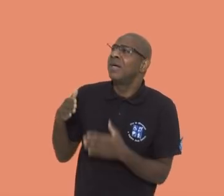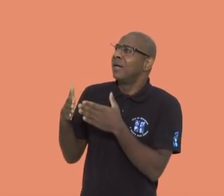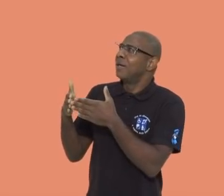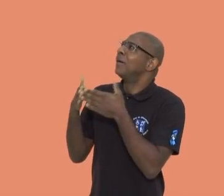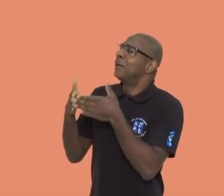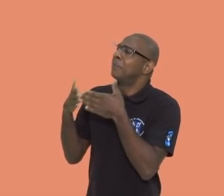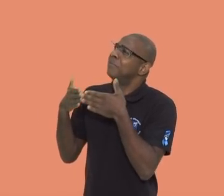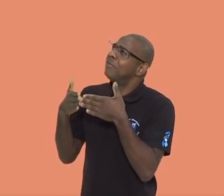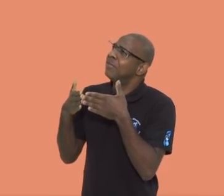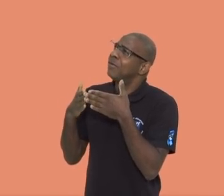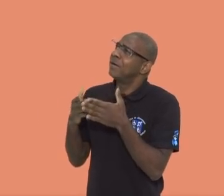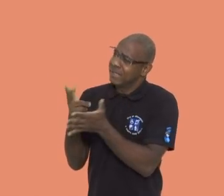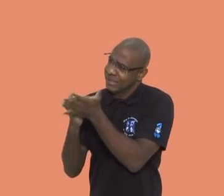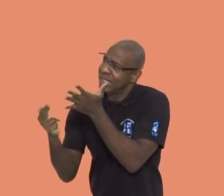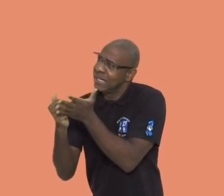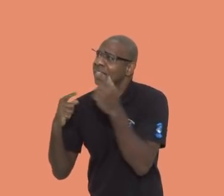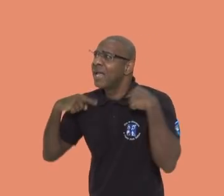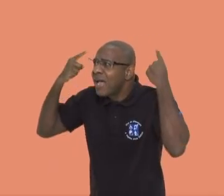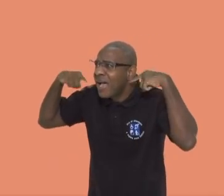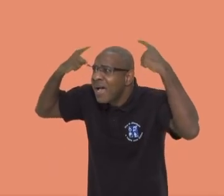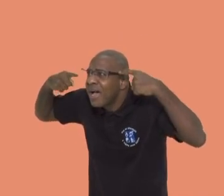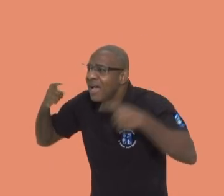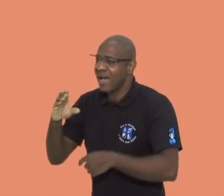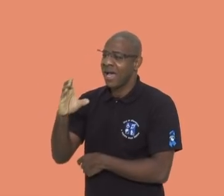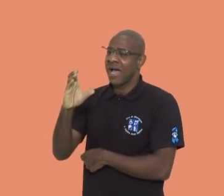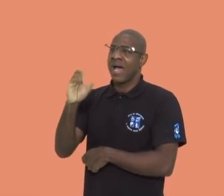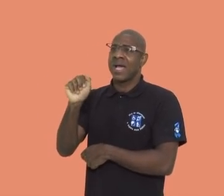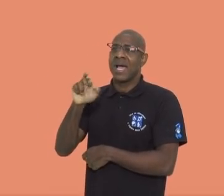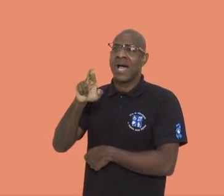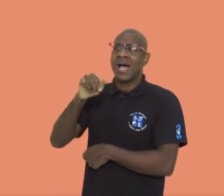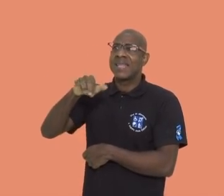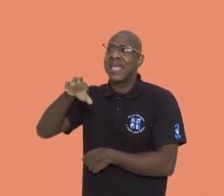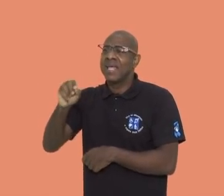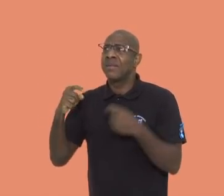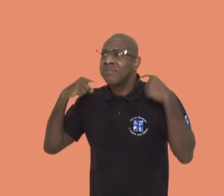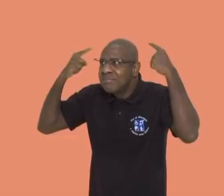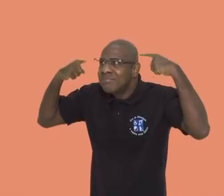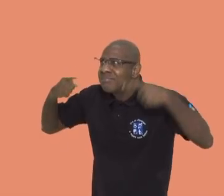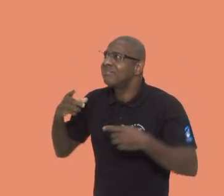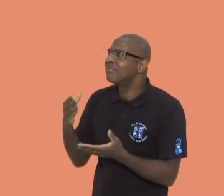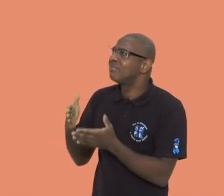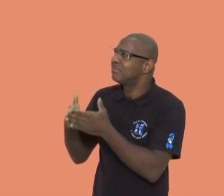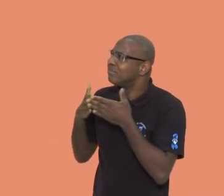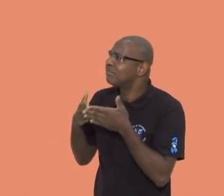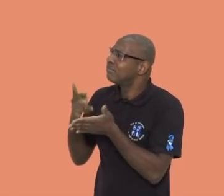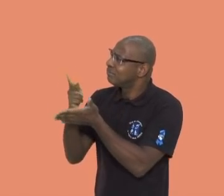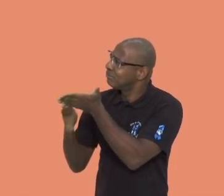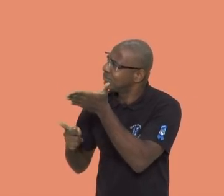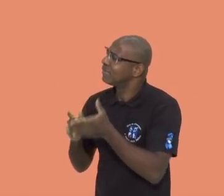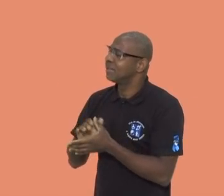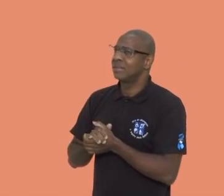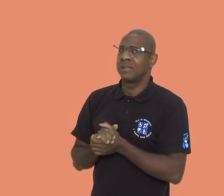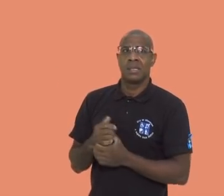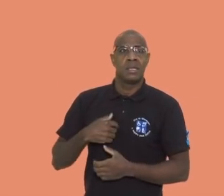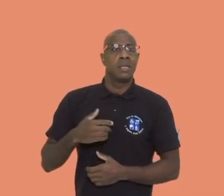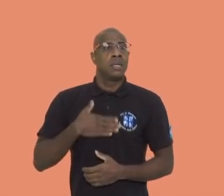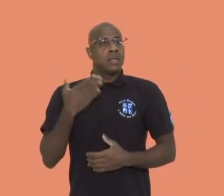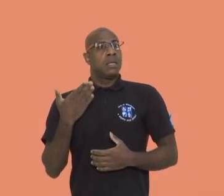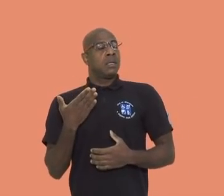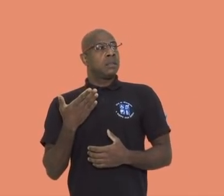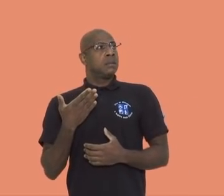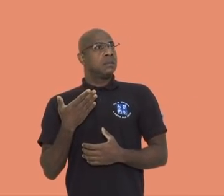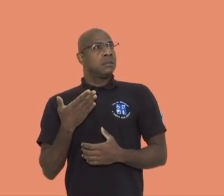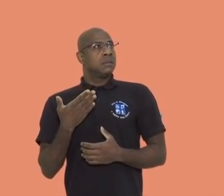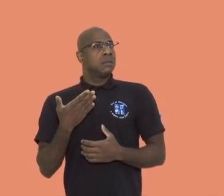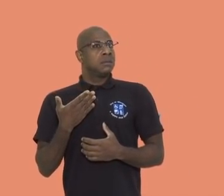favor, desenhe um carneiro para mim. O quê? Desenhe um carneiro. Levantei num salto, como se tivesse sido atingido por um